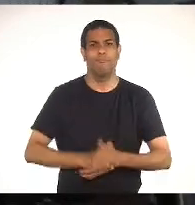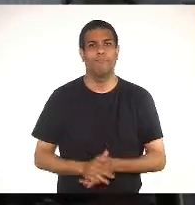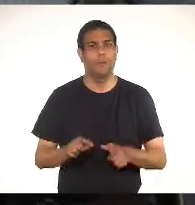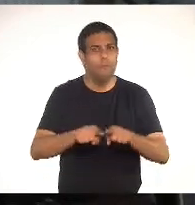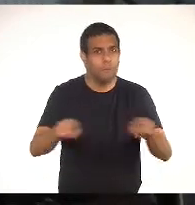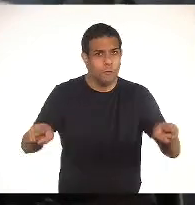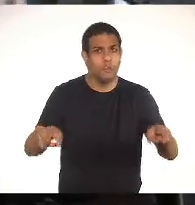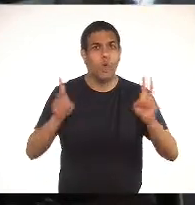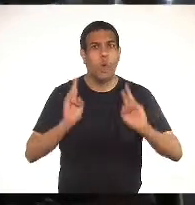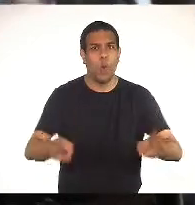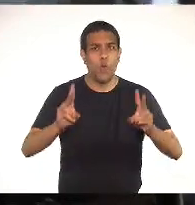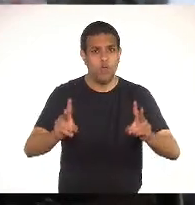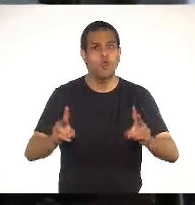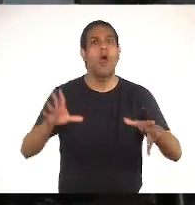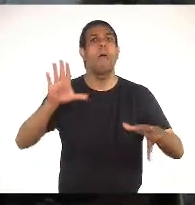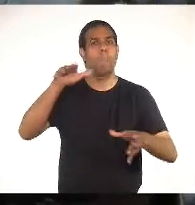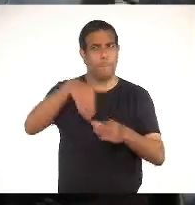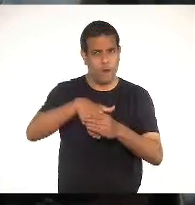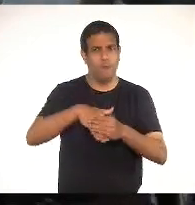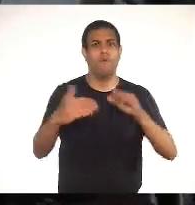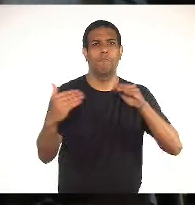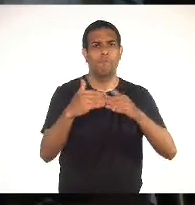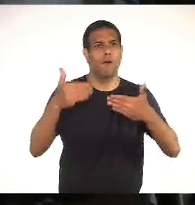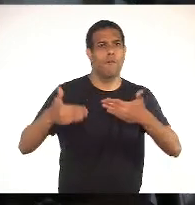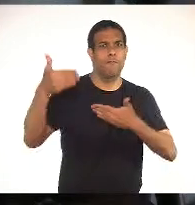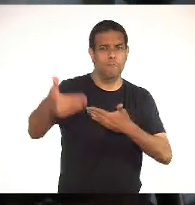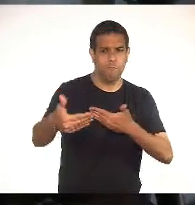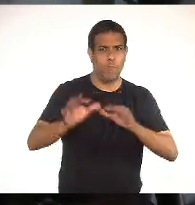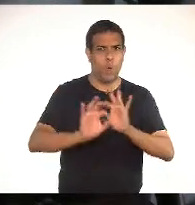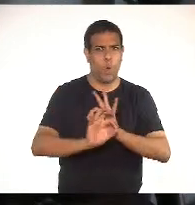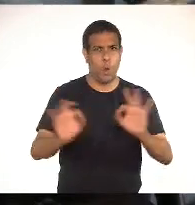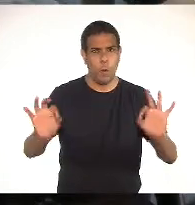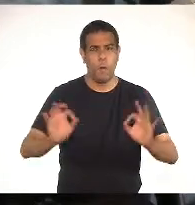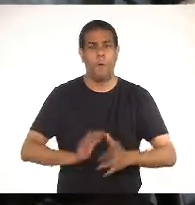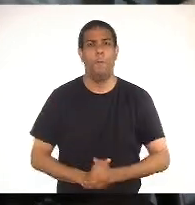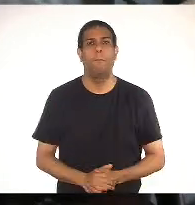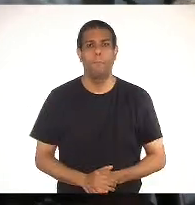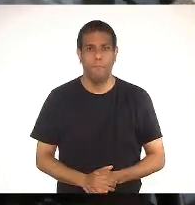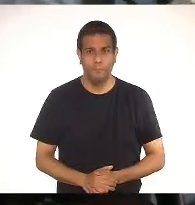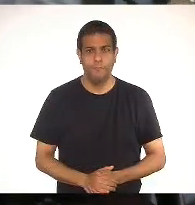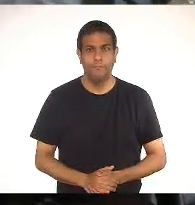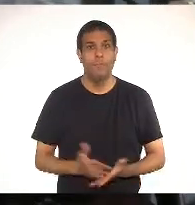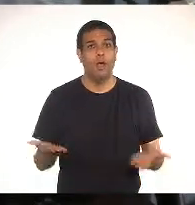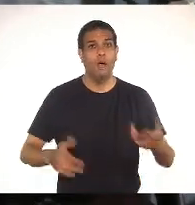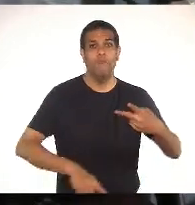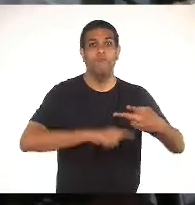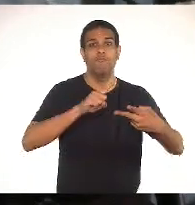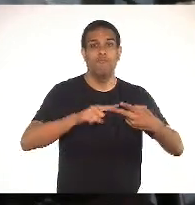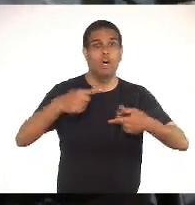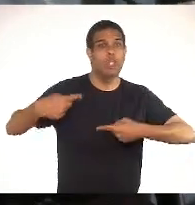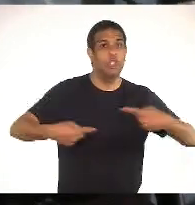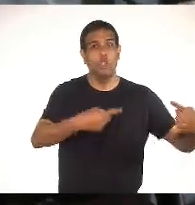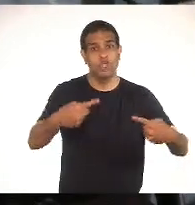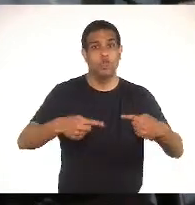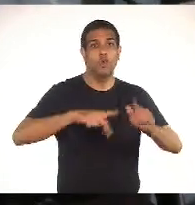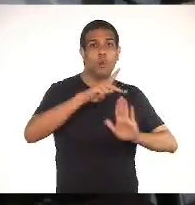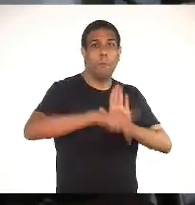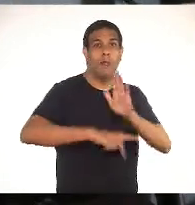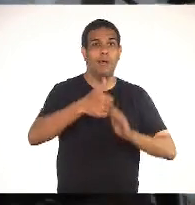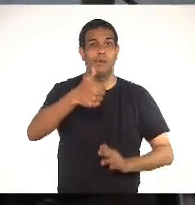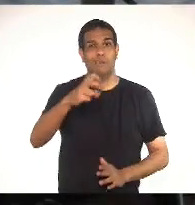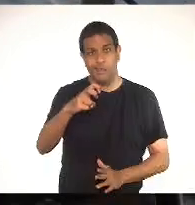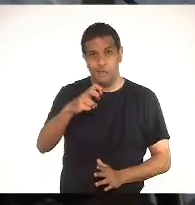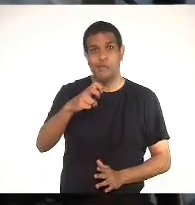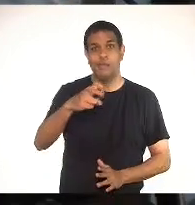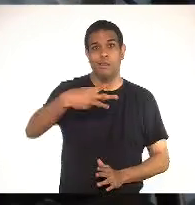que aprovam, permaneçam como estão, aprovado. Vai ao autógrafo. Em segunda discussão, redação do vencido, projeto de lei